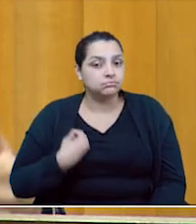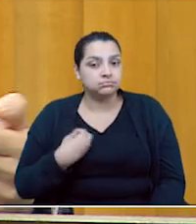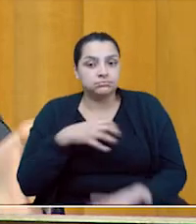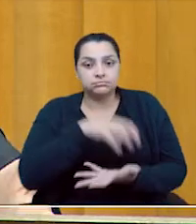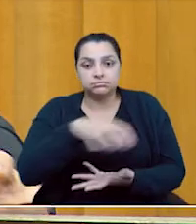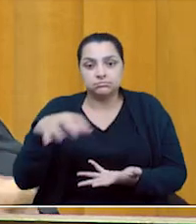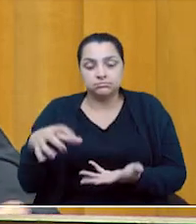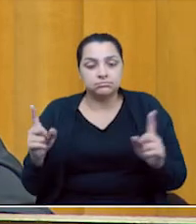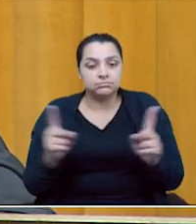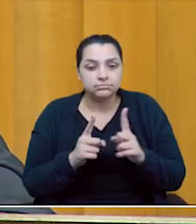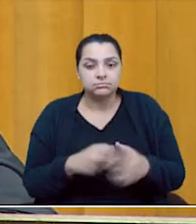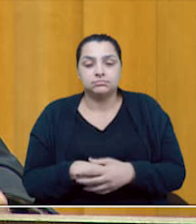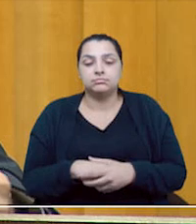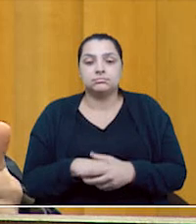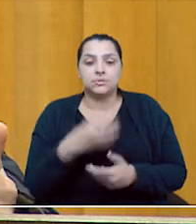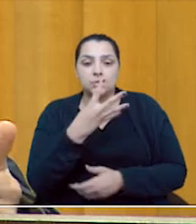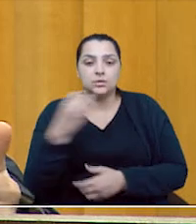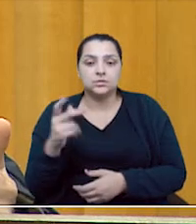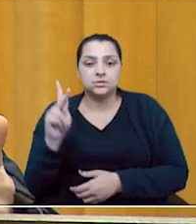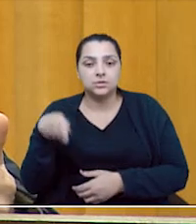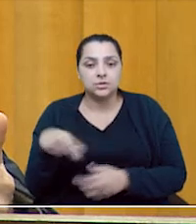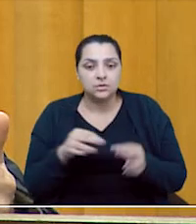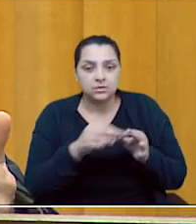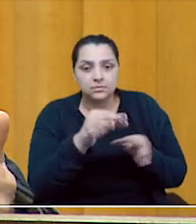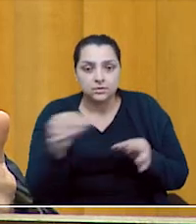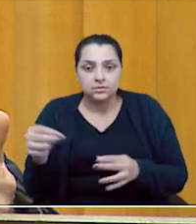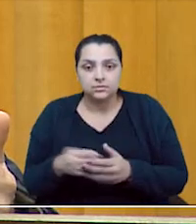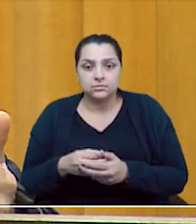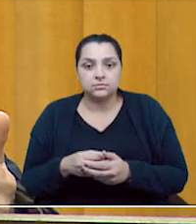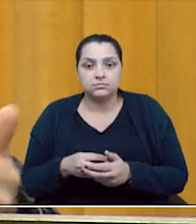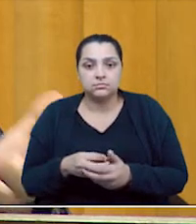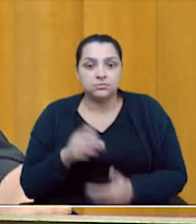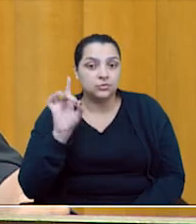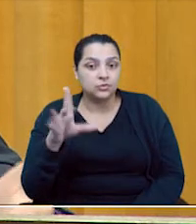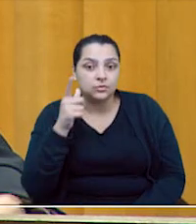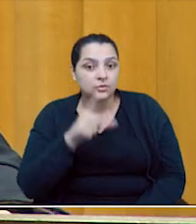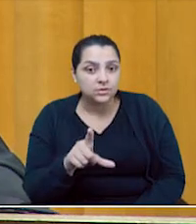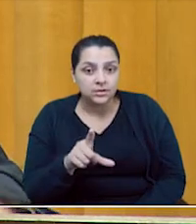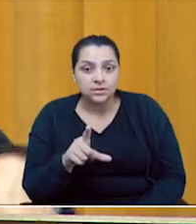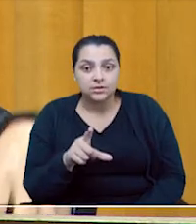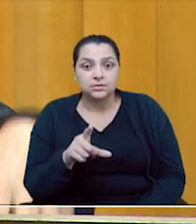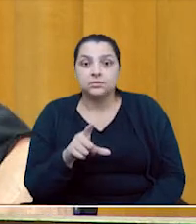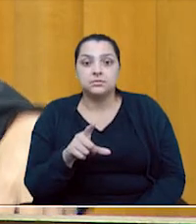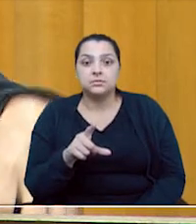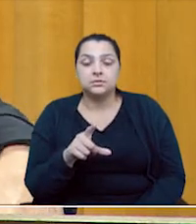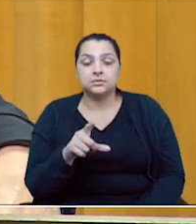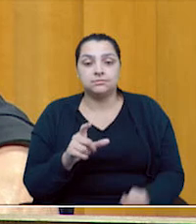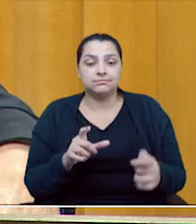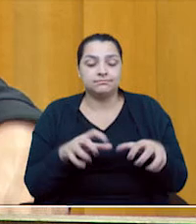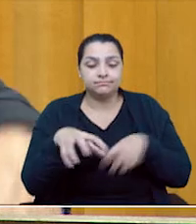mais de 400 quilômetros da sede. Você só chega nelas pelo multimodal, é